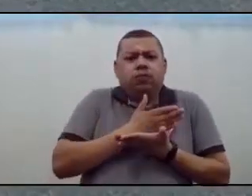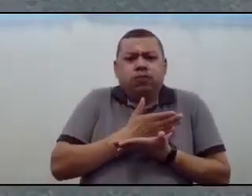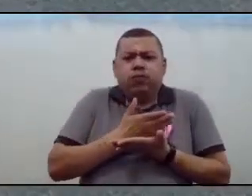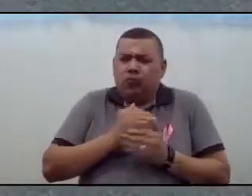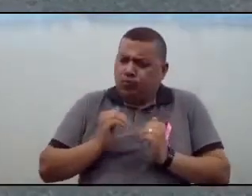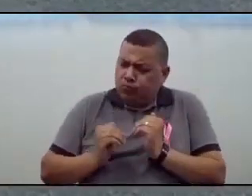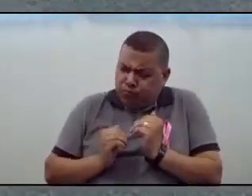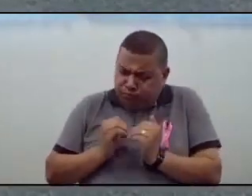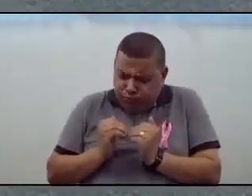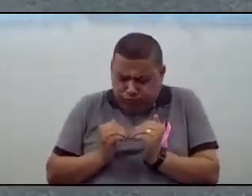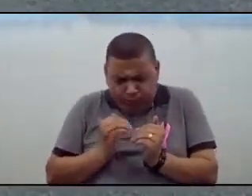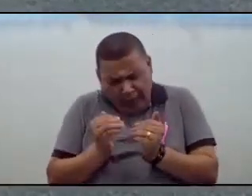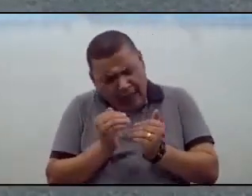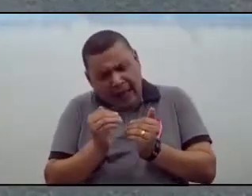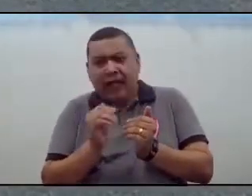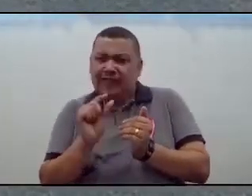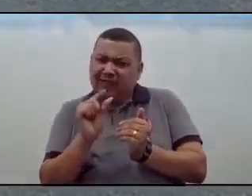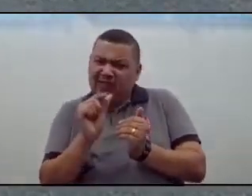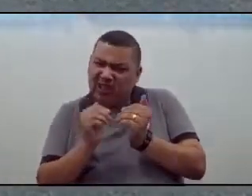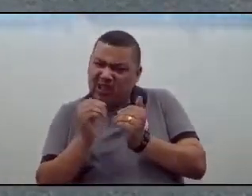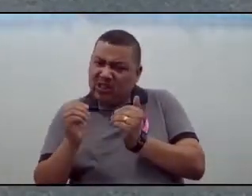serviço.